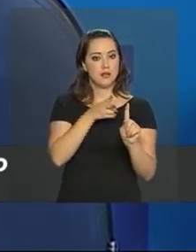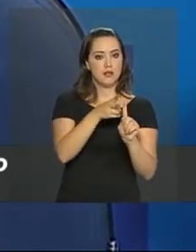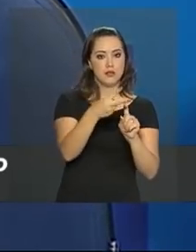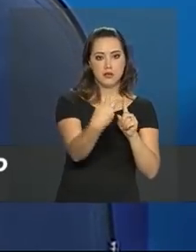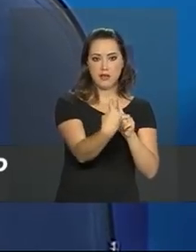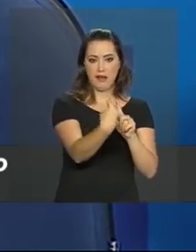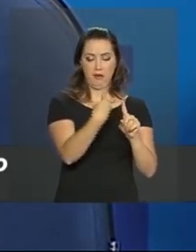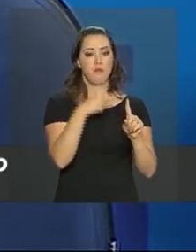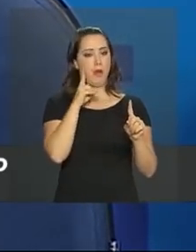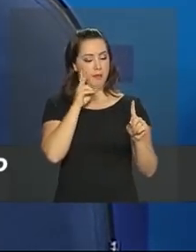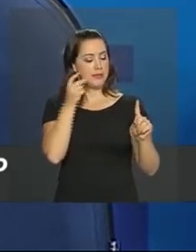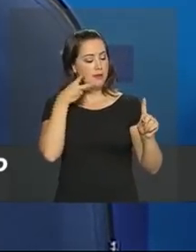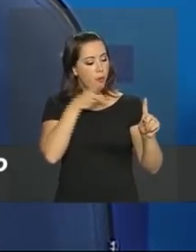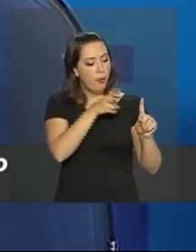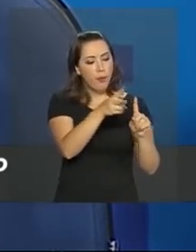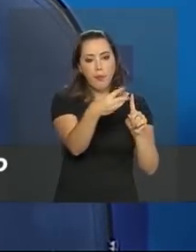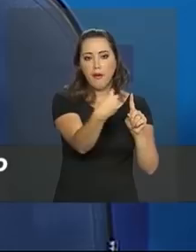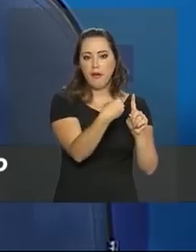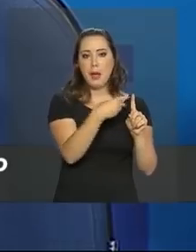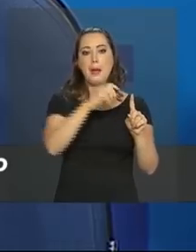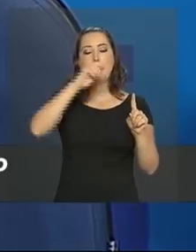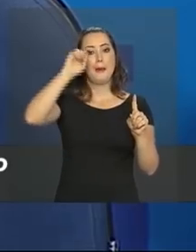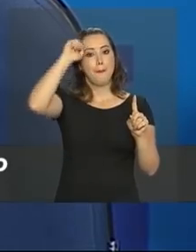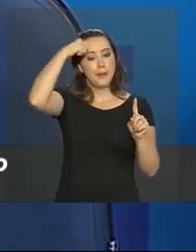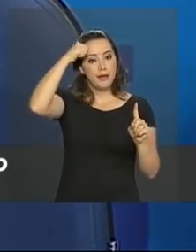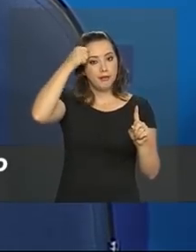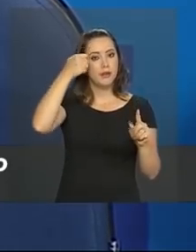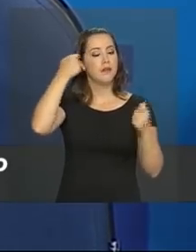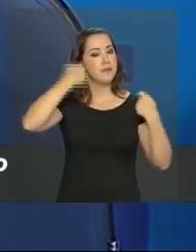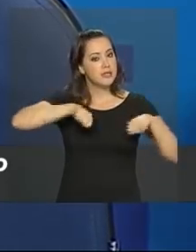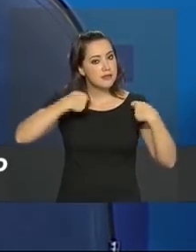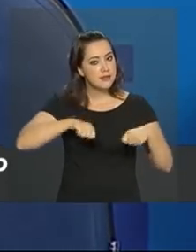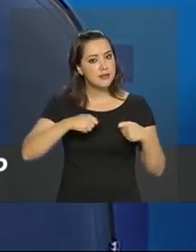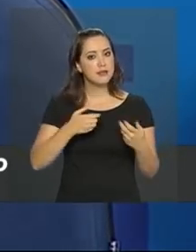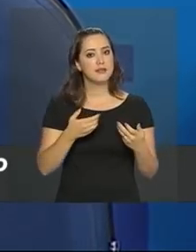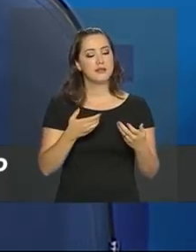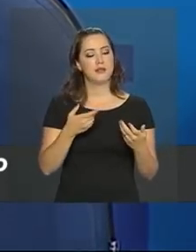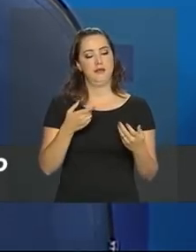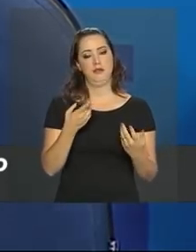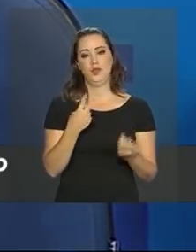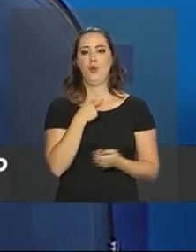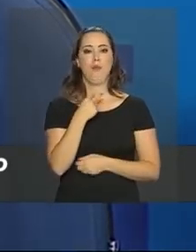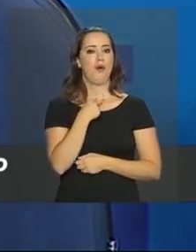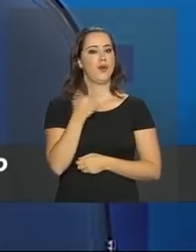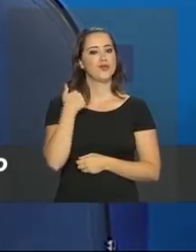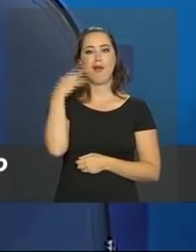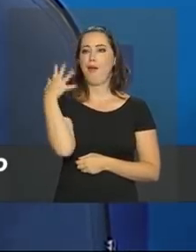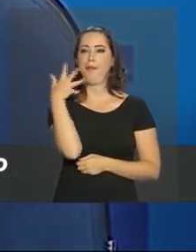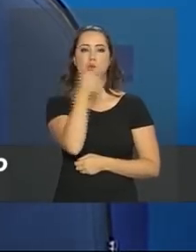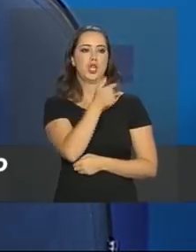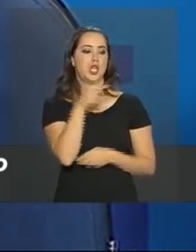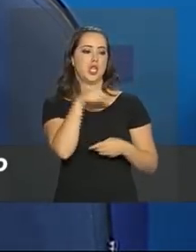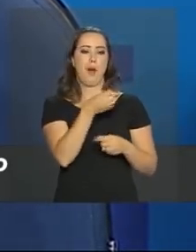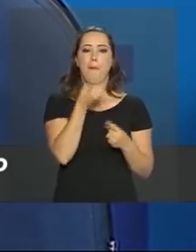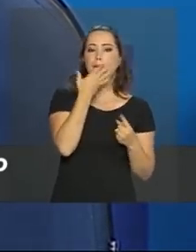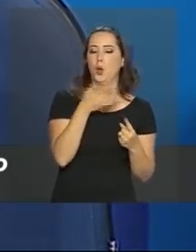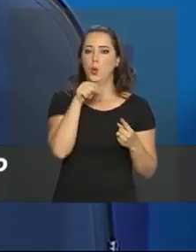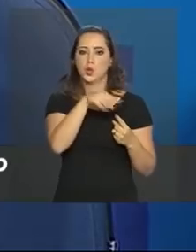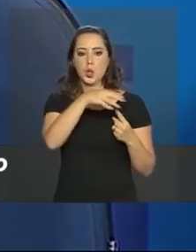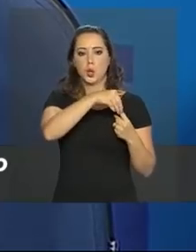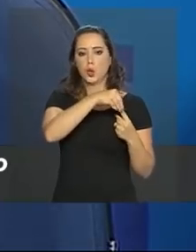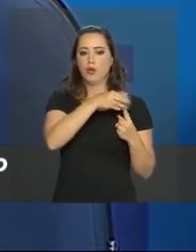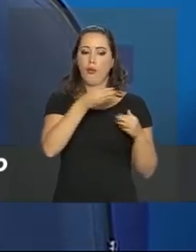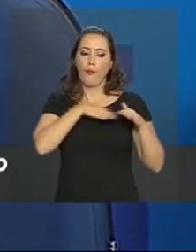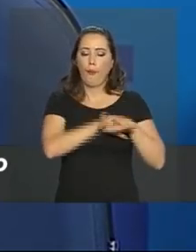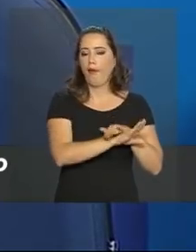preta porque nós temos recomendações para que seja assim então não pode pôr mais bonito que seja caneta que guarda em